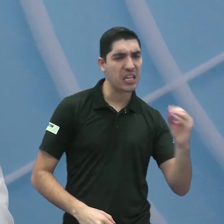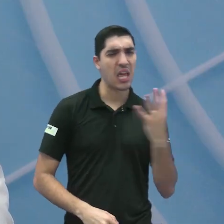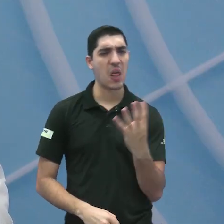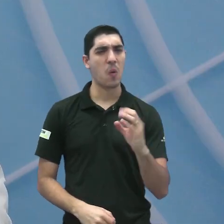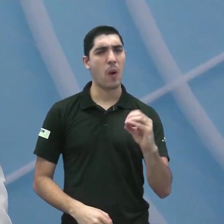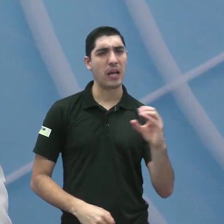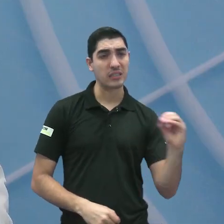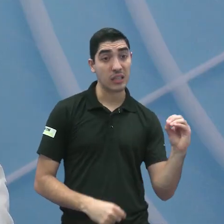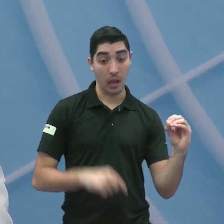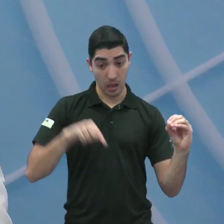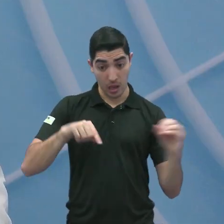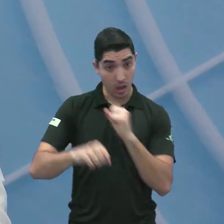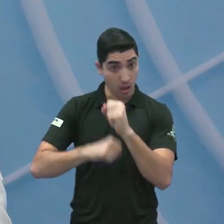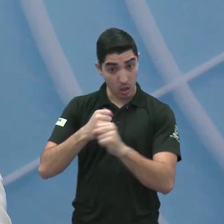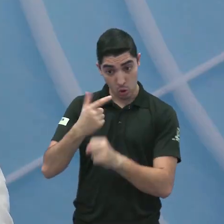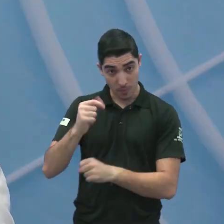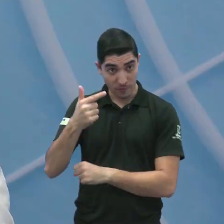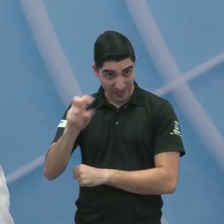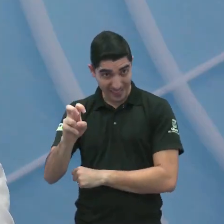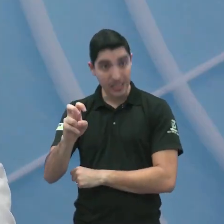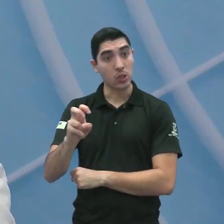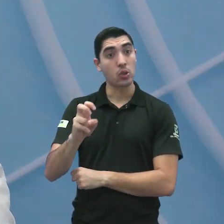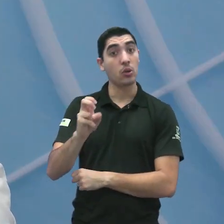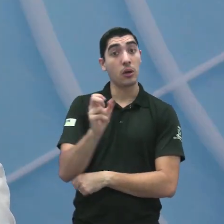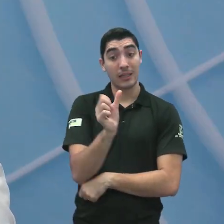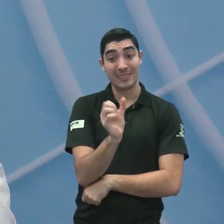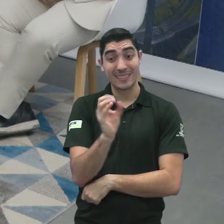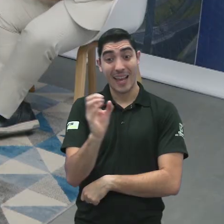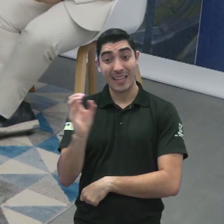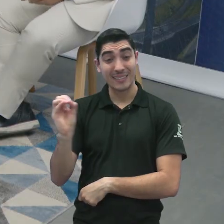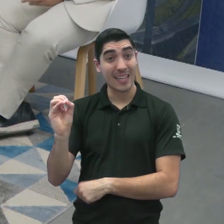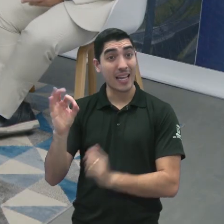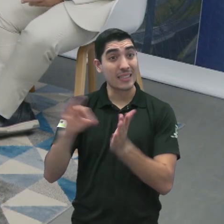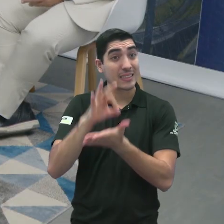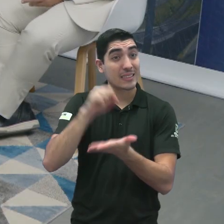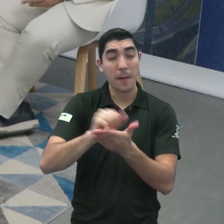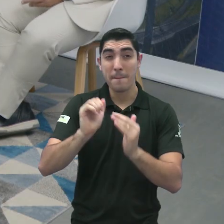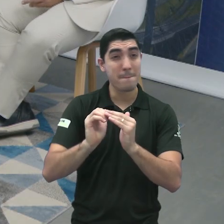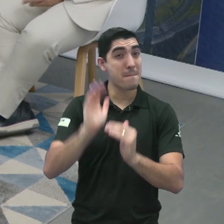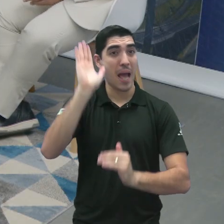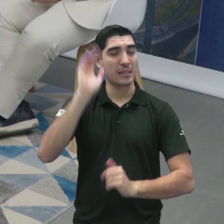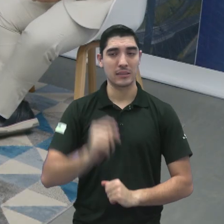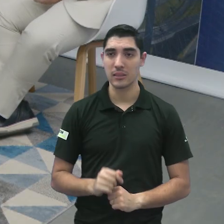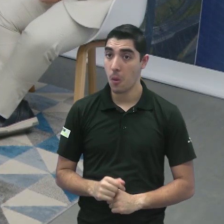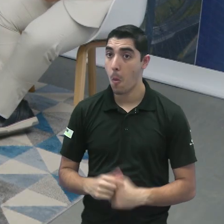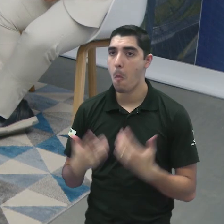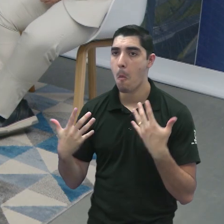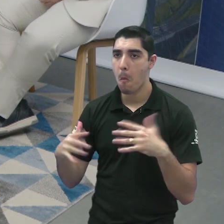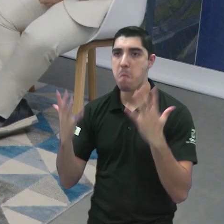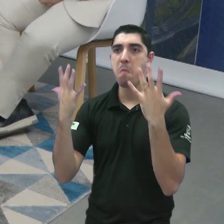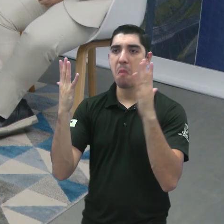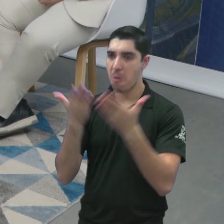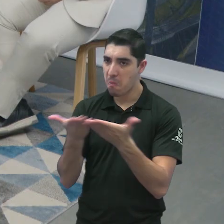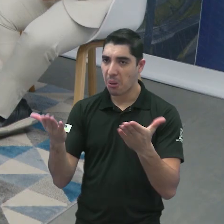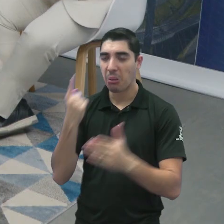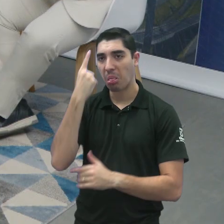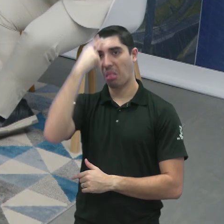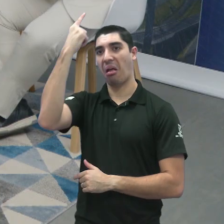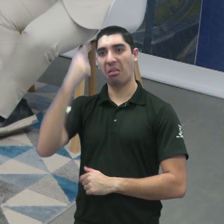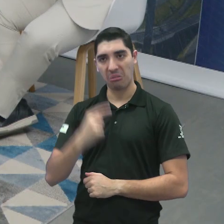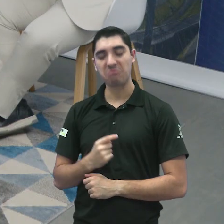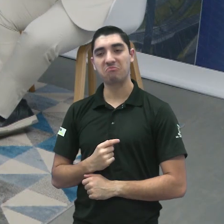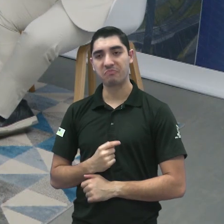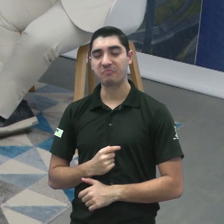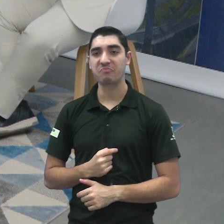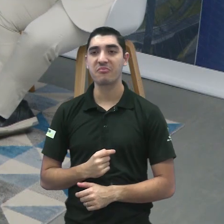Esse ano a gente teve mais de 600, o ano passado. Interessante, parabéns, Obrigada. Parabéns pela iniciativa. Maria Eduarda,